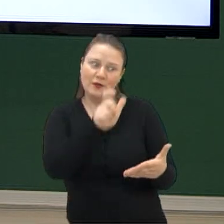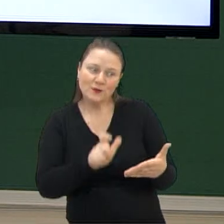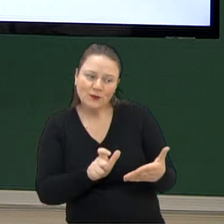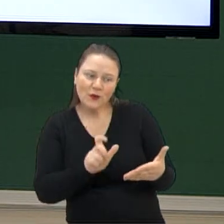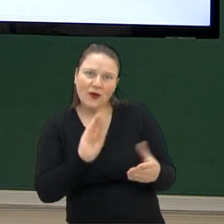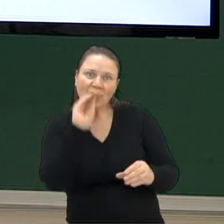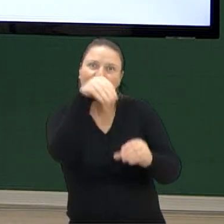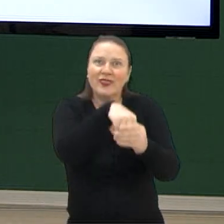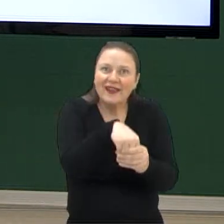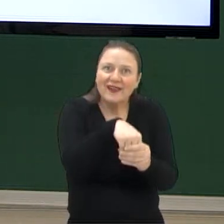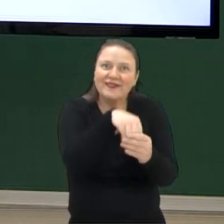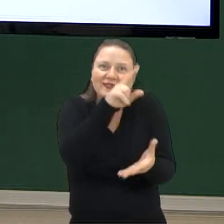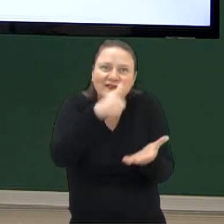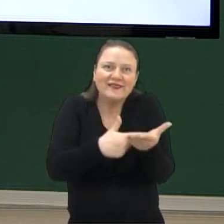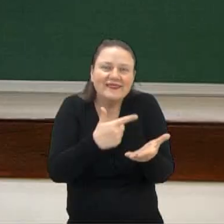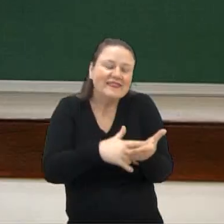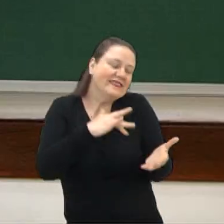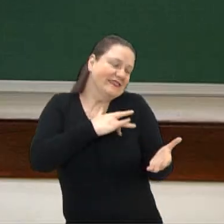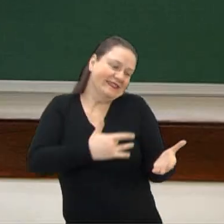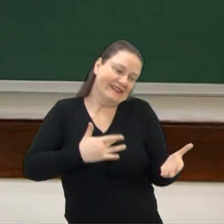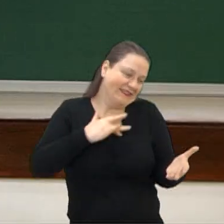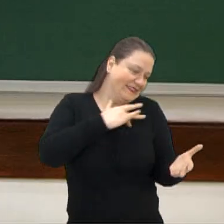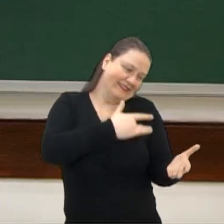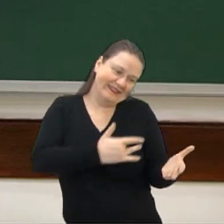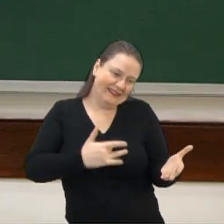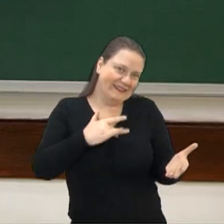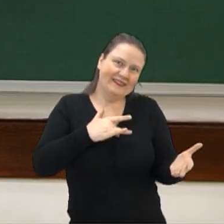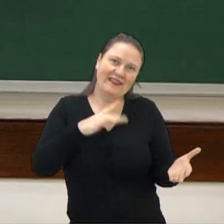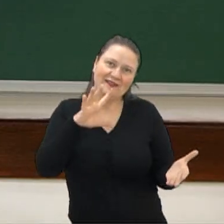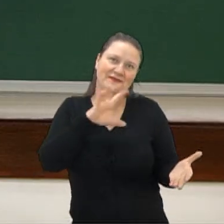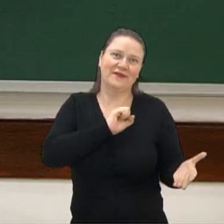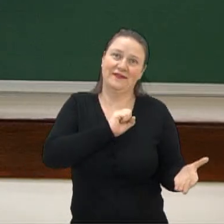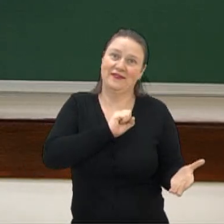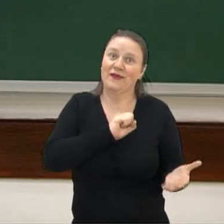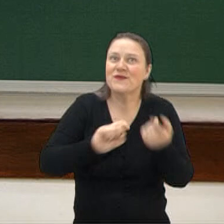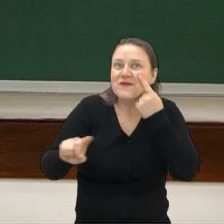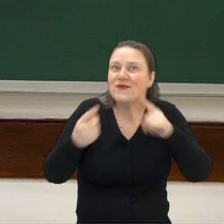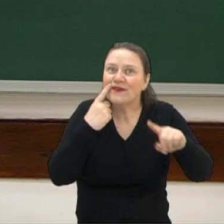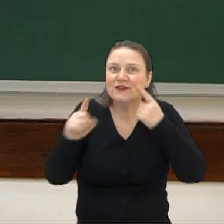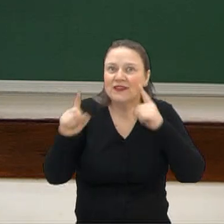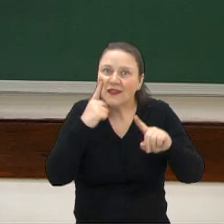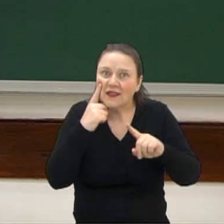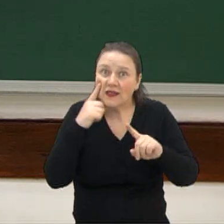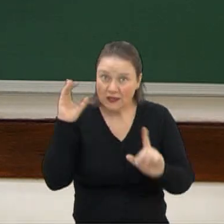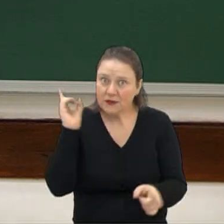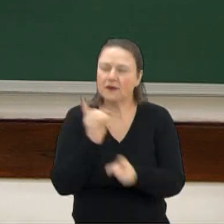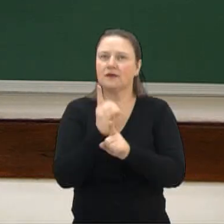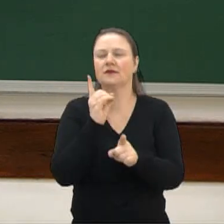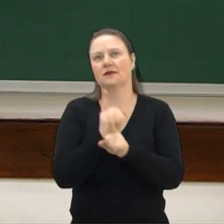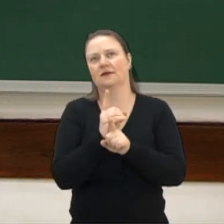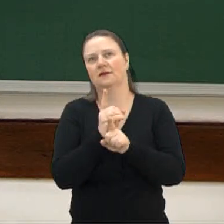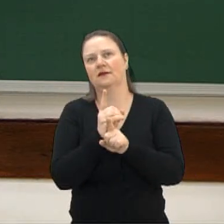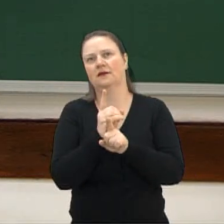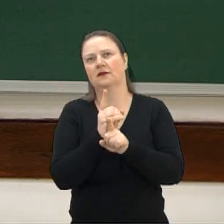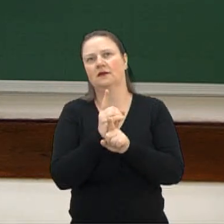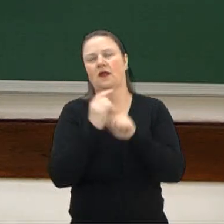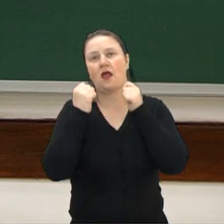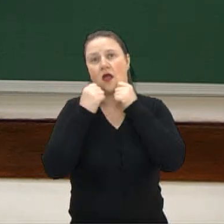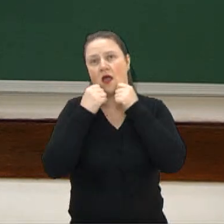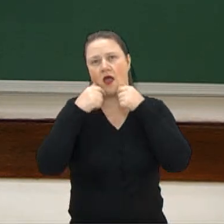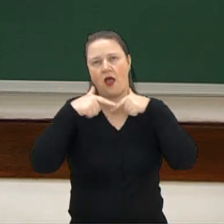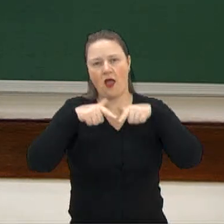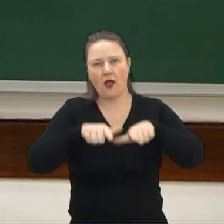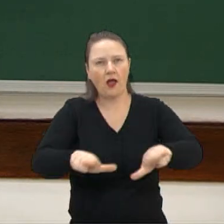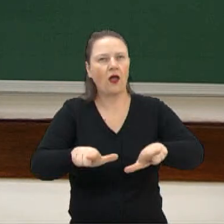está apaixonada por esse personagem? Será que a gente consegue descobrir isso somente pela linguagem